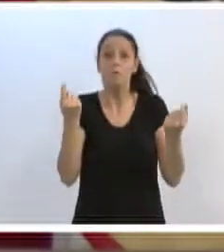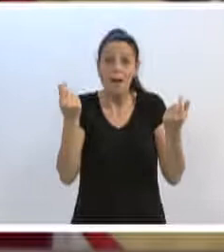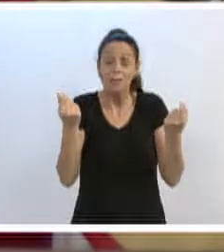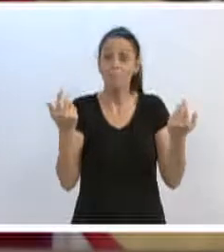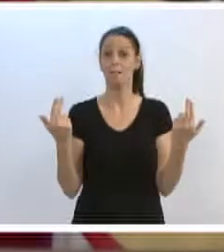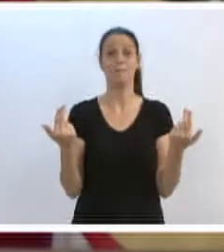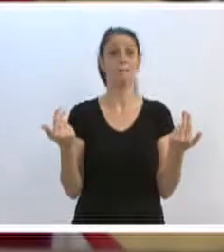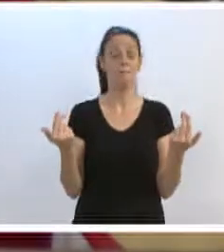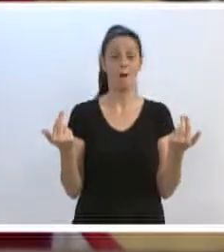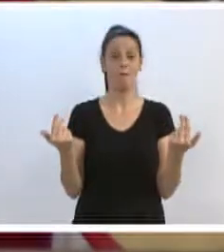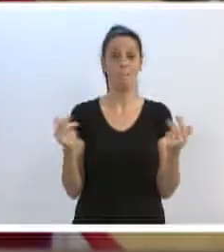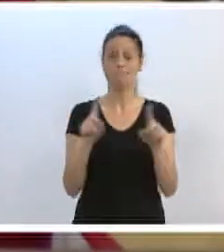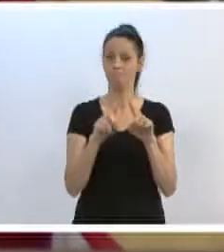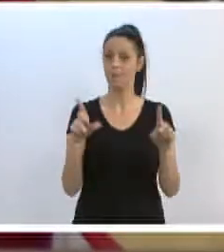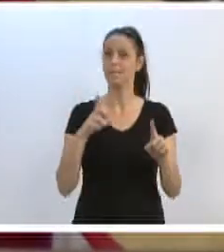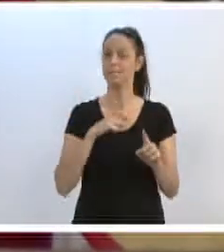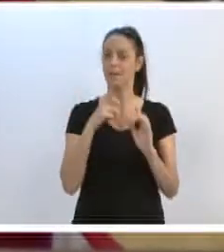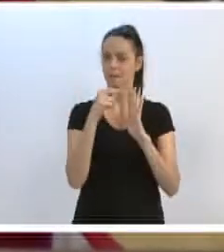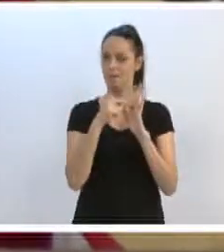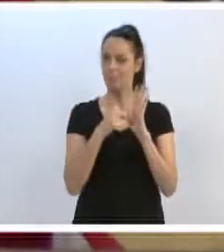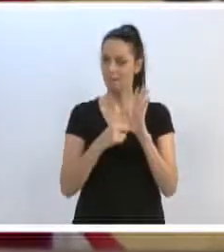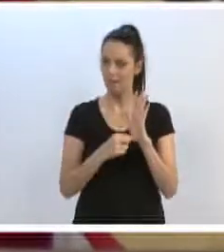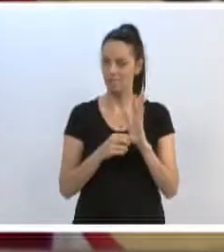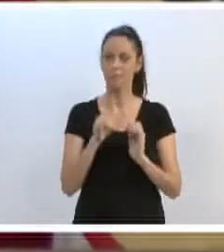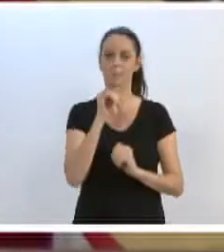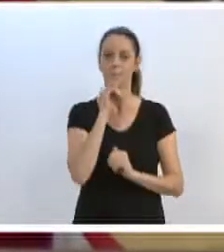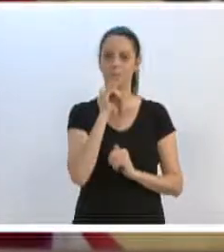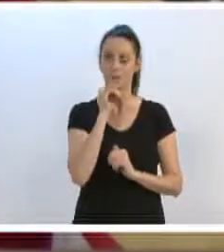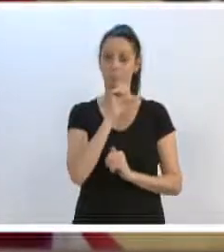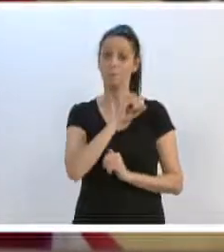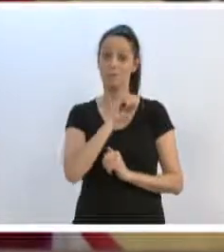detalhe. Por exemplo, se no programa Pavimentação,